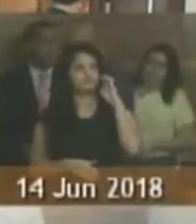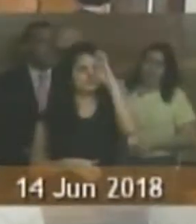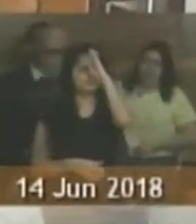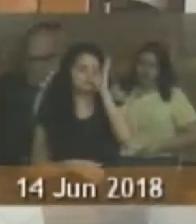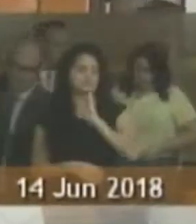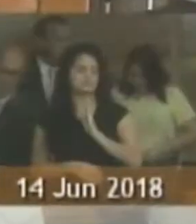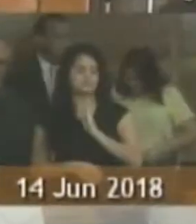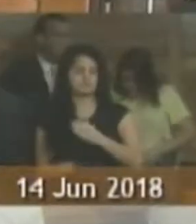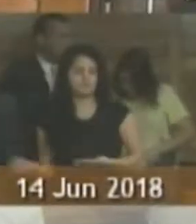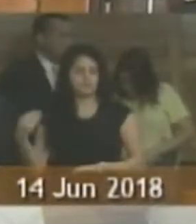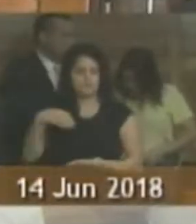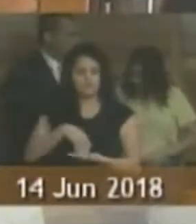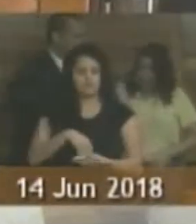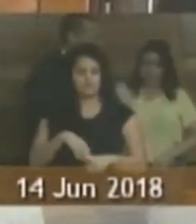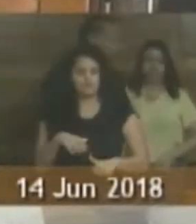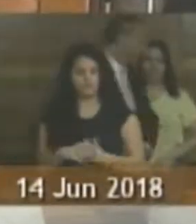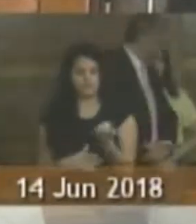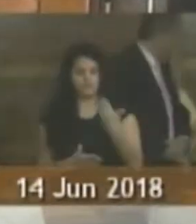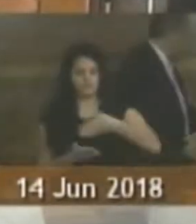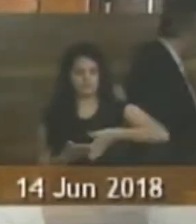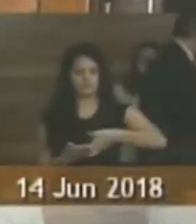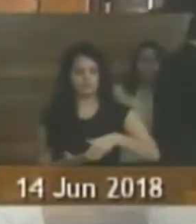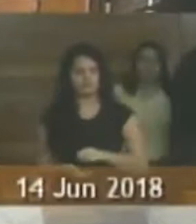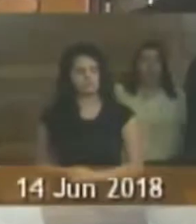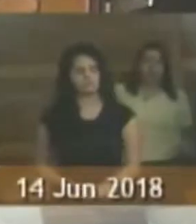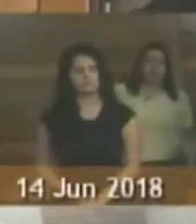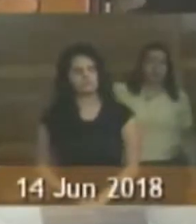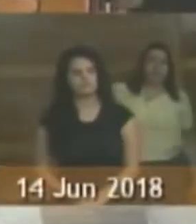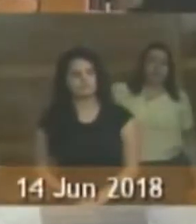Brasil que ocupe a primeira secretaria ad hoc.